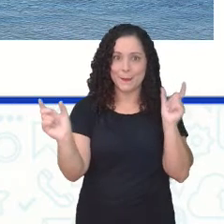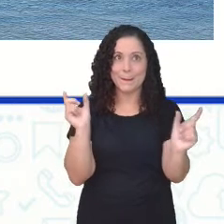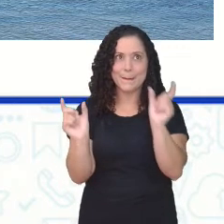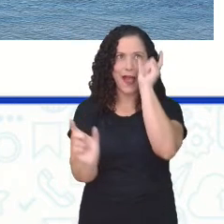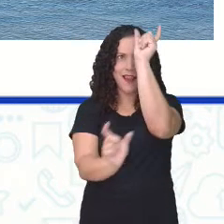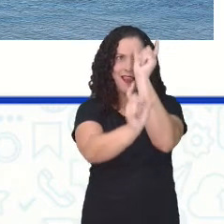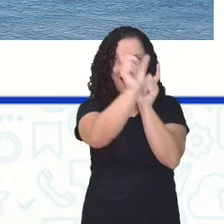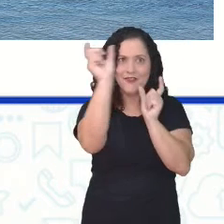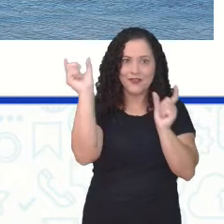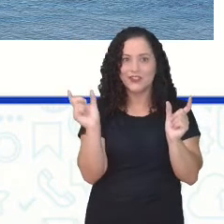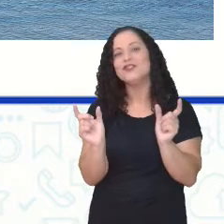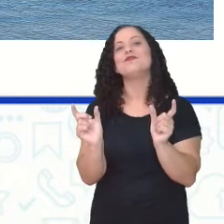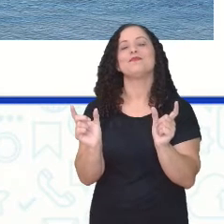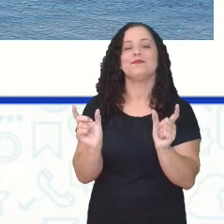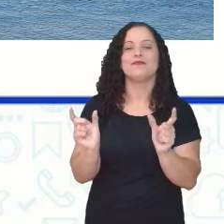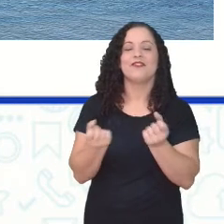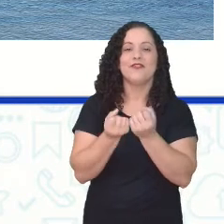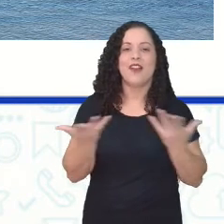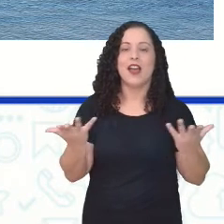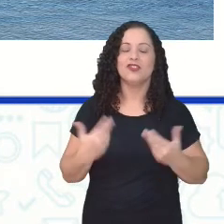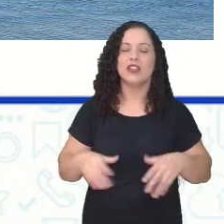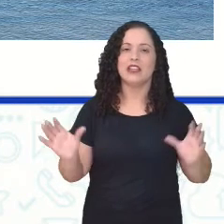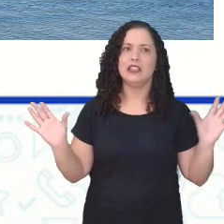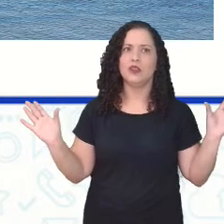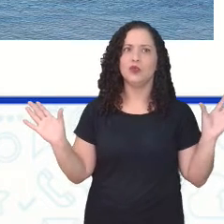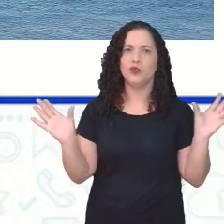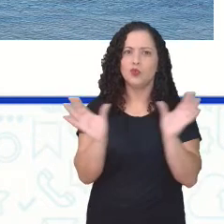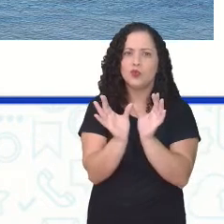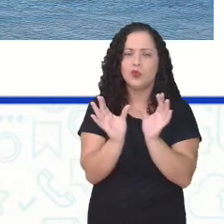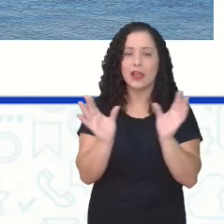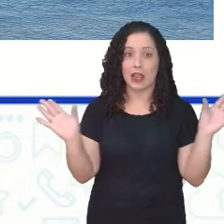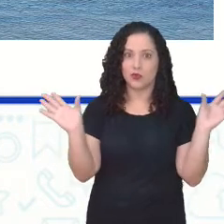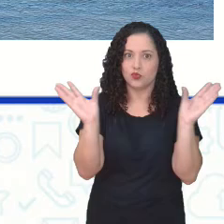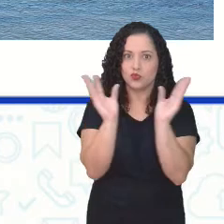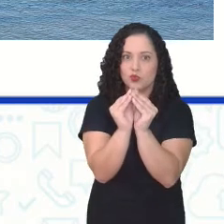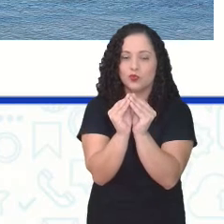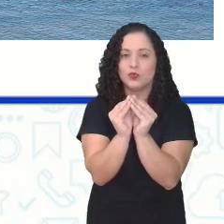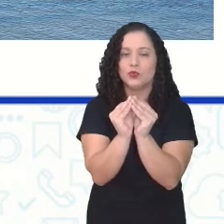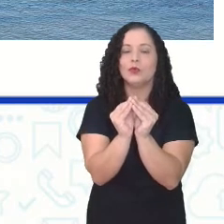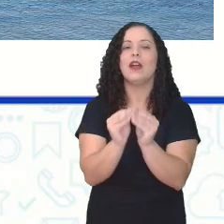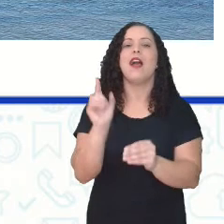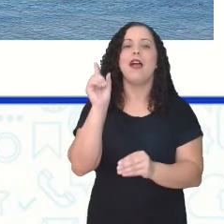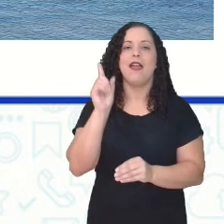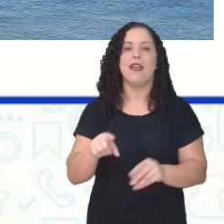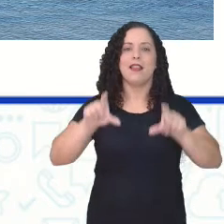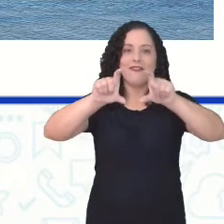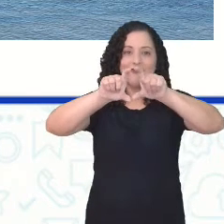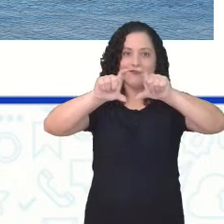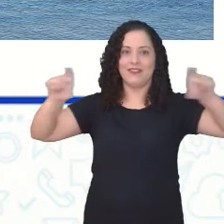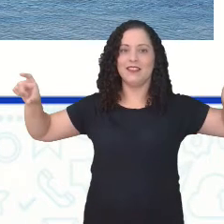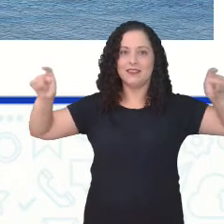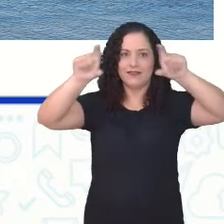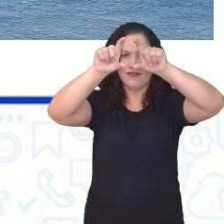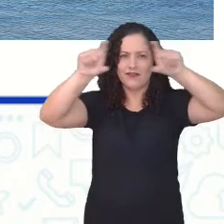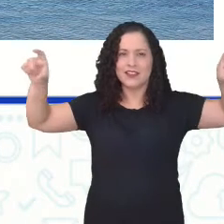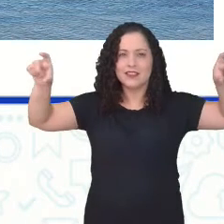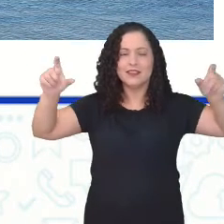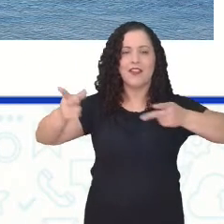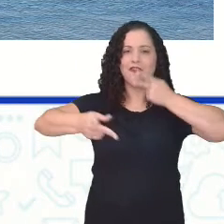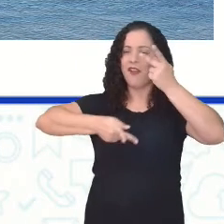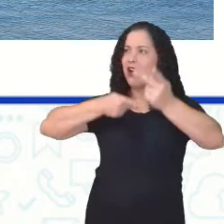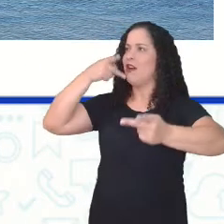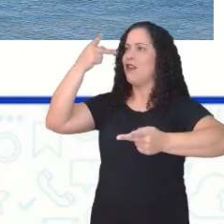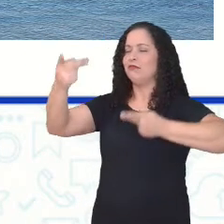convenção e que permite compreender a estrutura da mensagem. Então, a língua portuguesa, nas suas